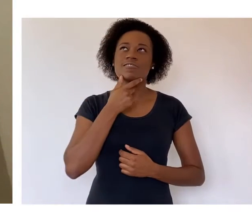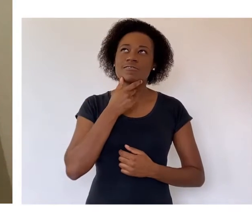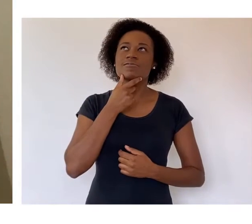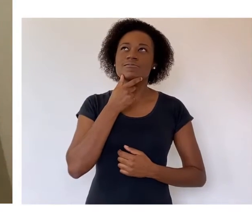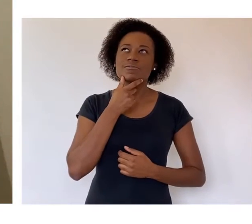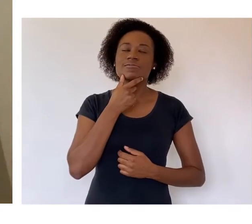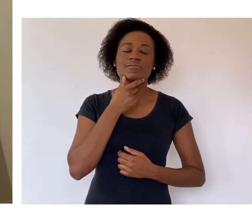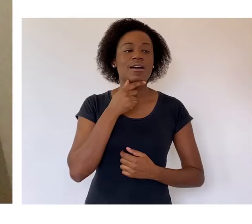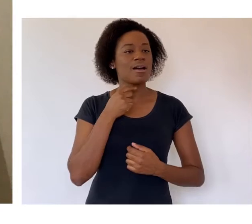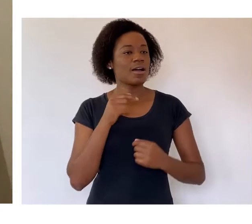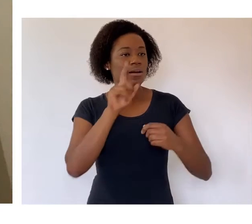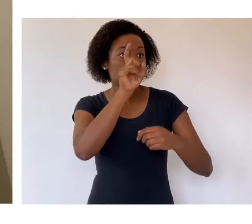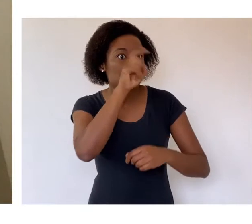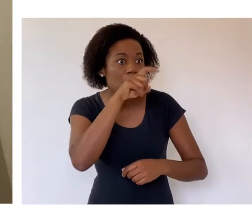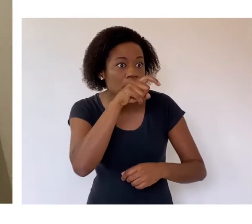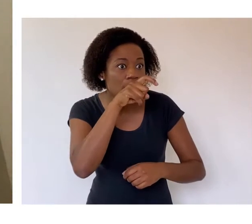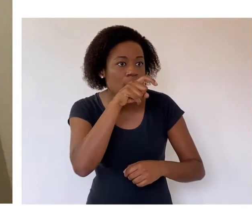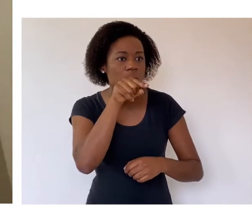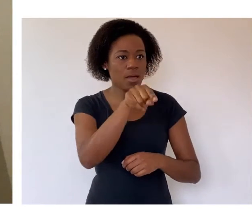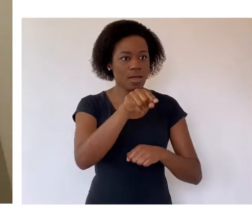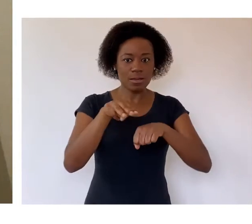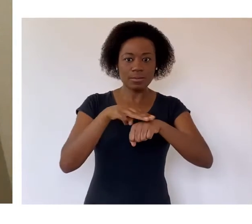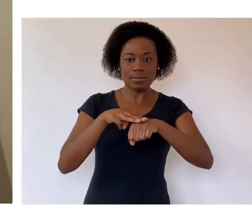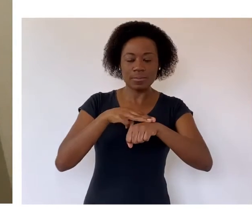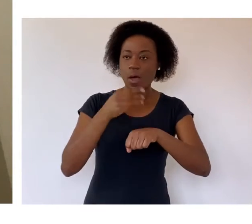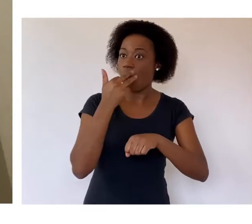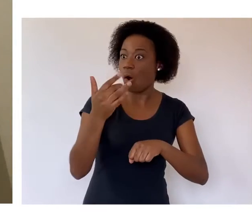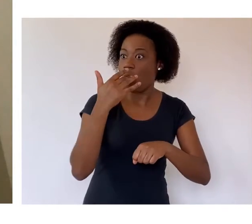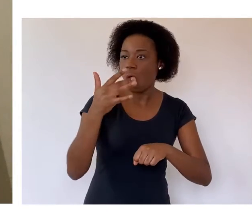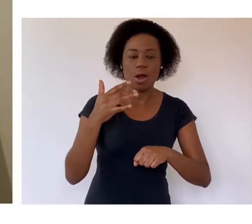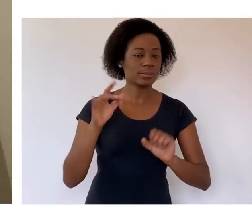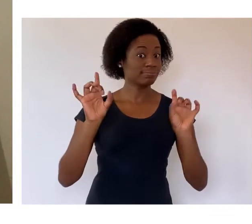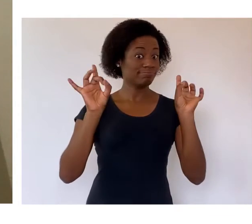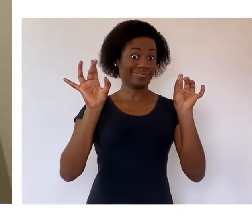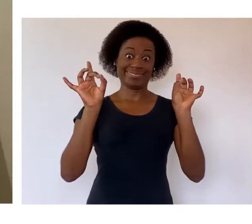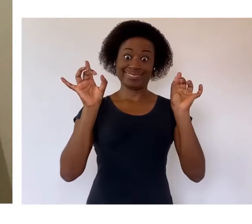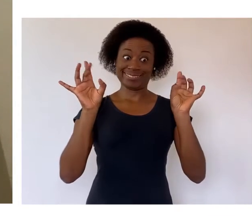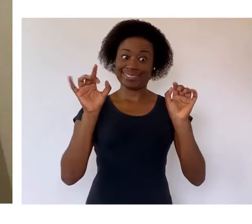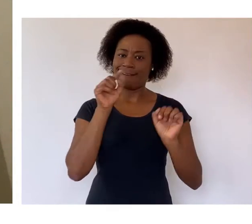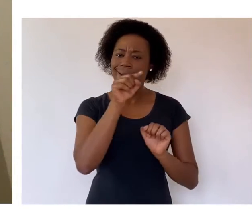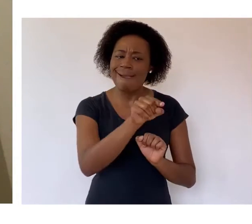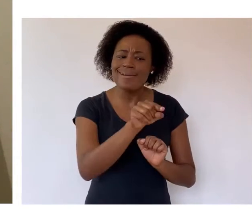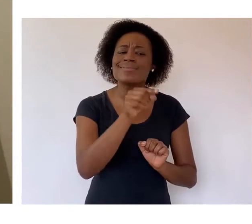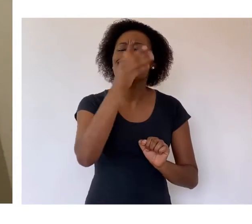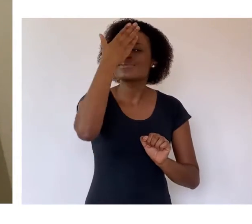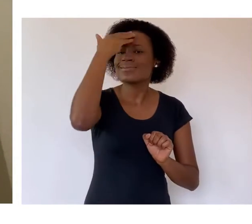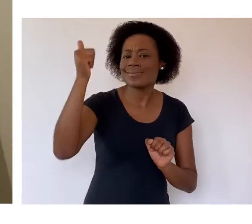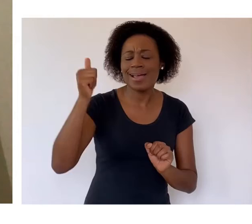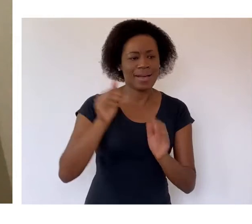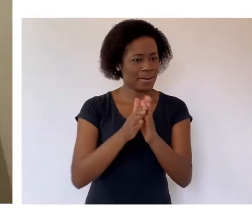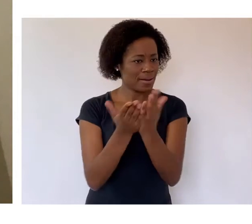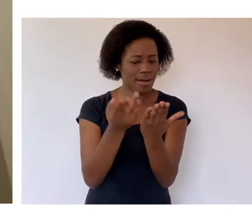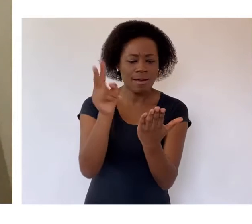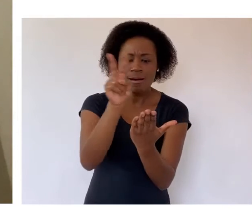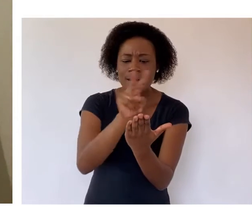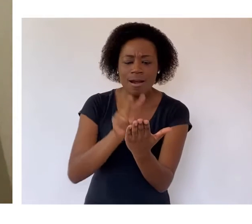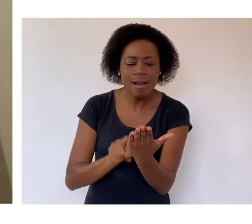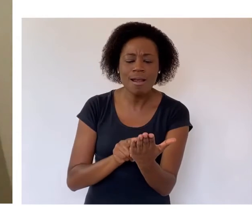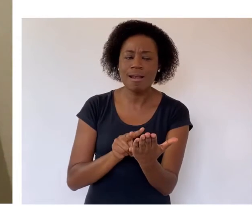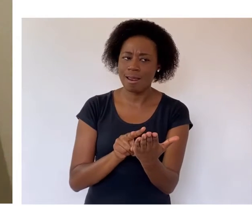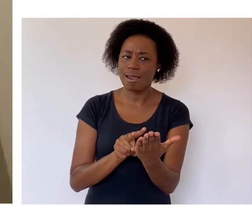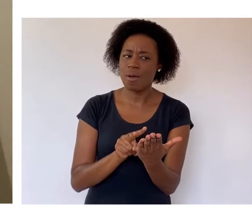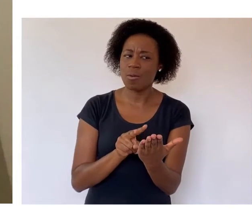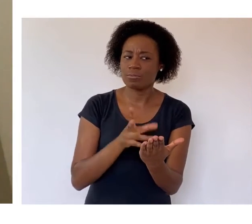ela um papagaio marrom raríssimo e que consegue recitar a Bíblia